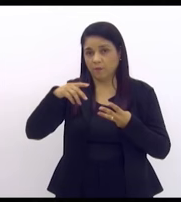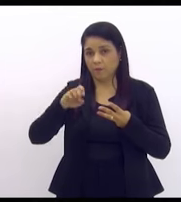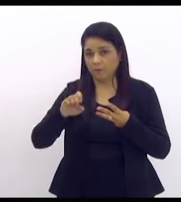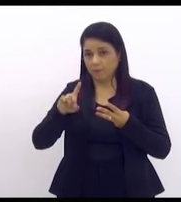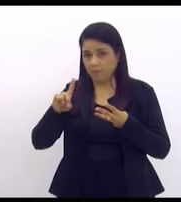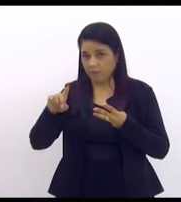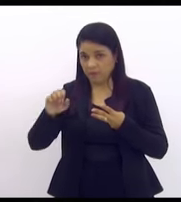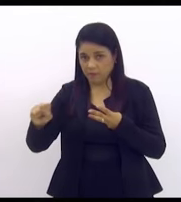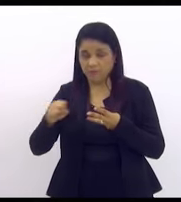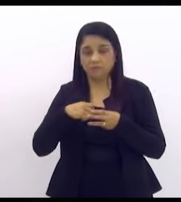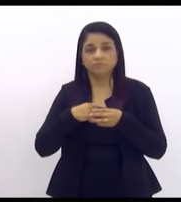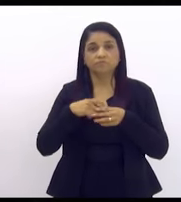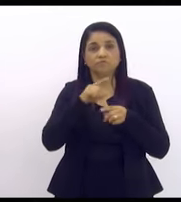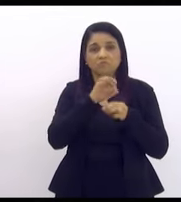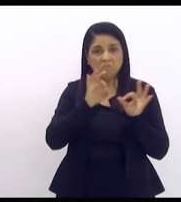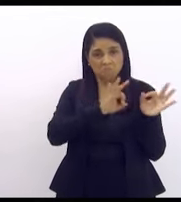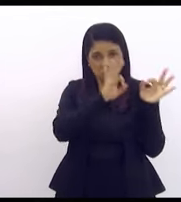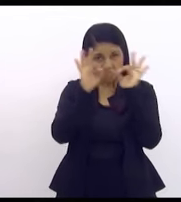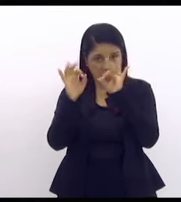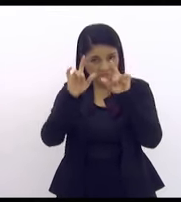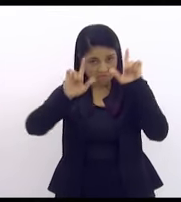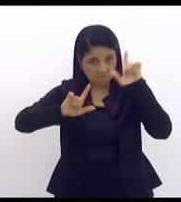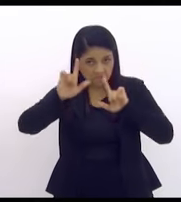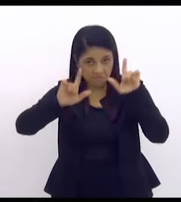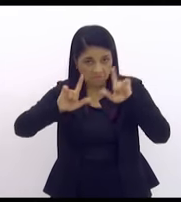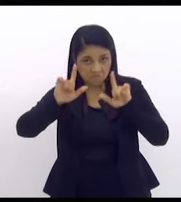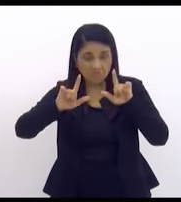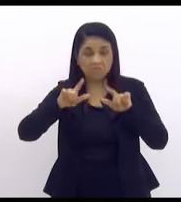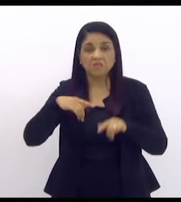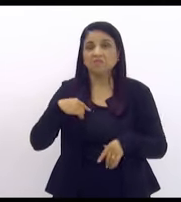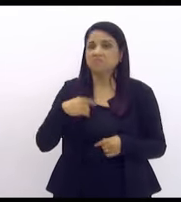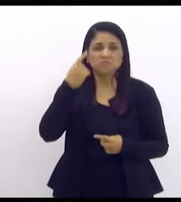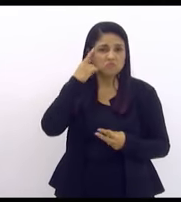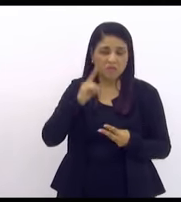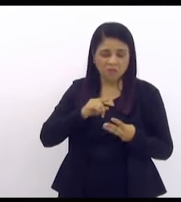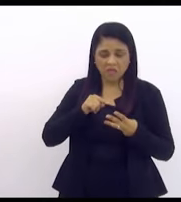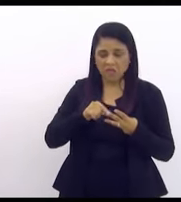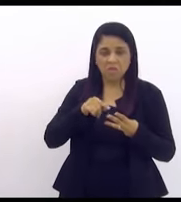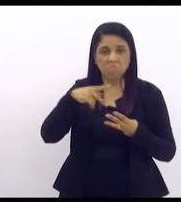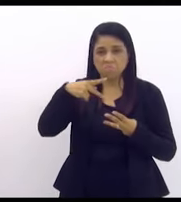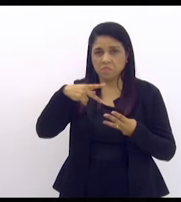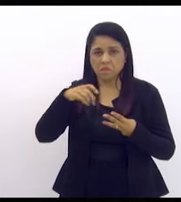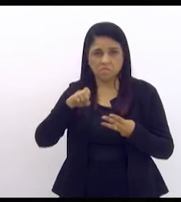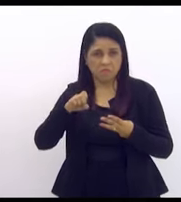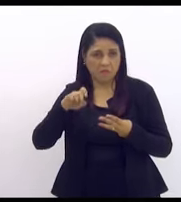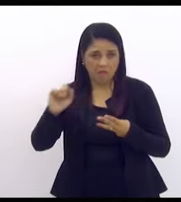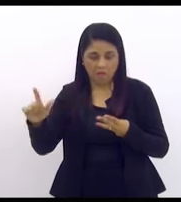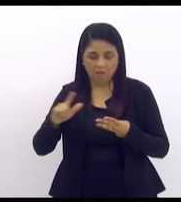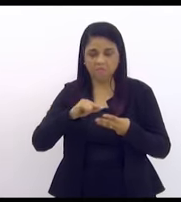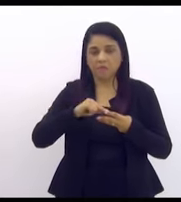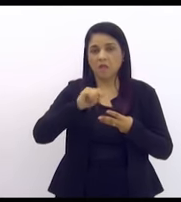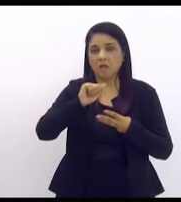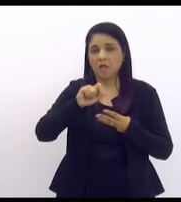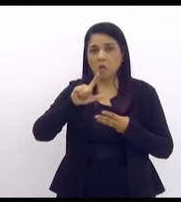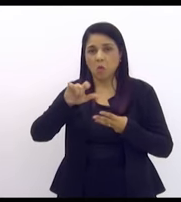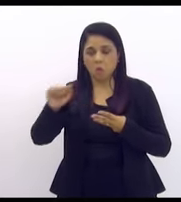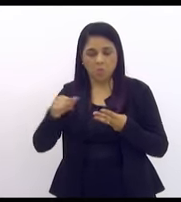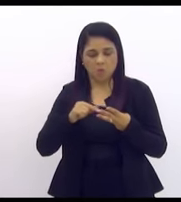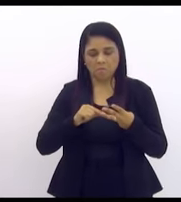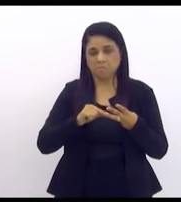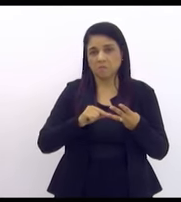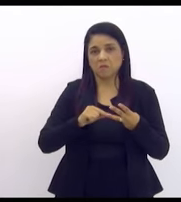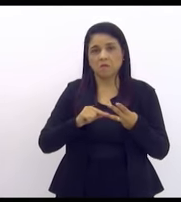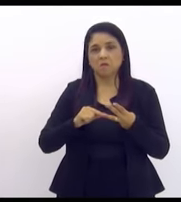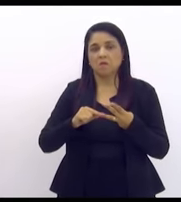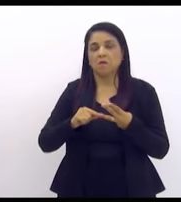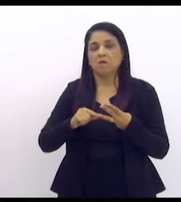que a população que está nos assistindo, a maioria não sabe o que é PPA, não sabe o que é LOA, não sabe o que é PEDES.